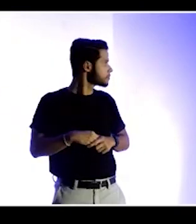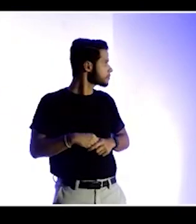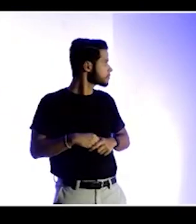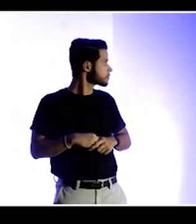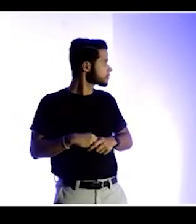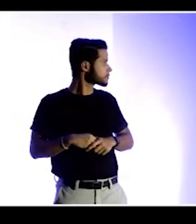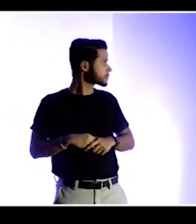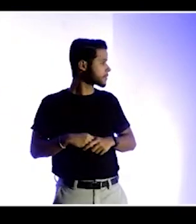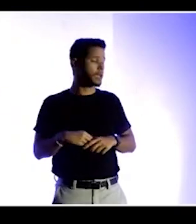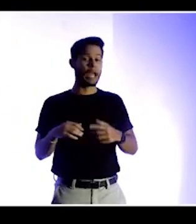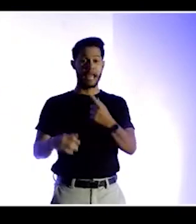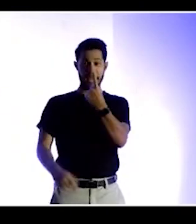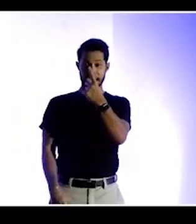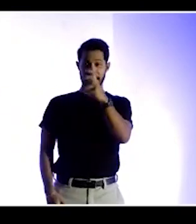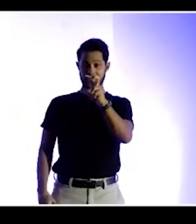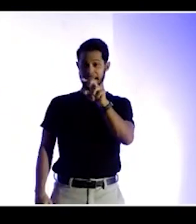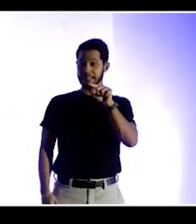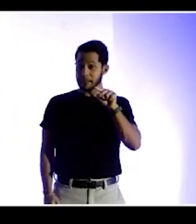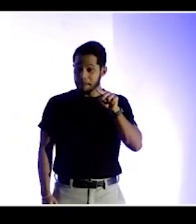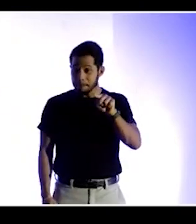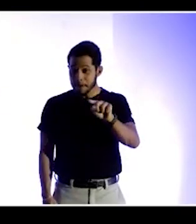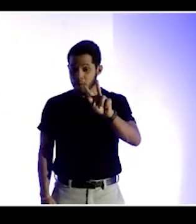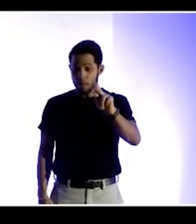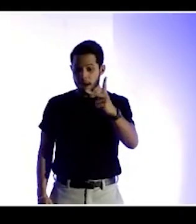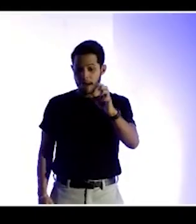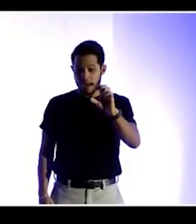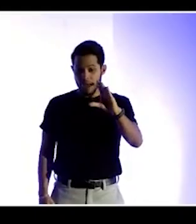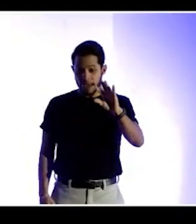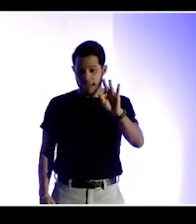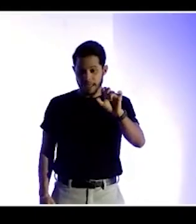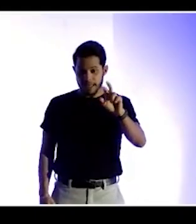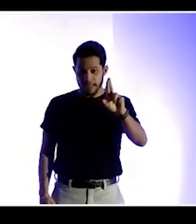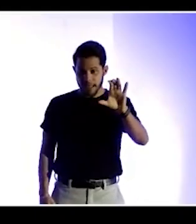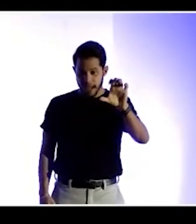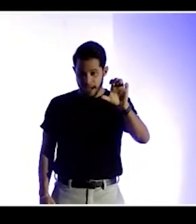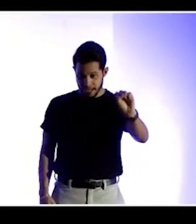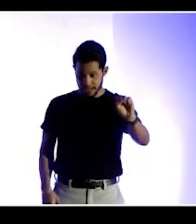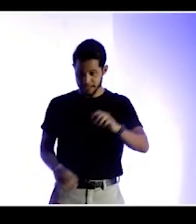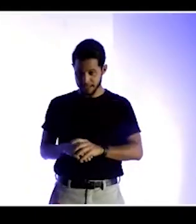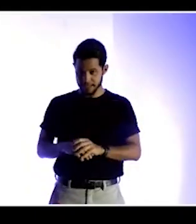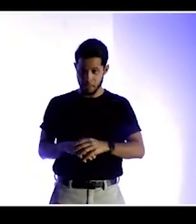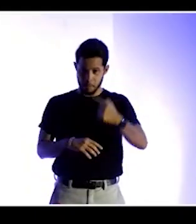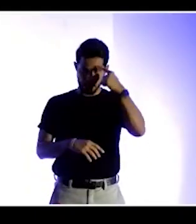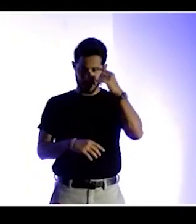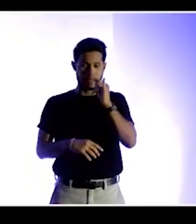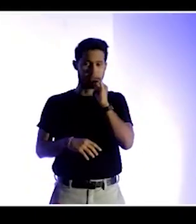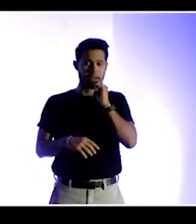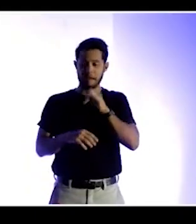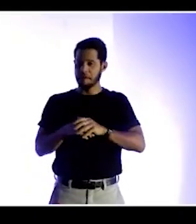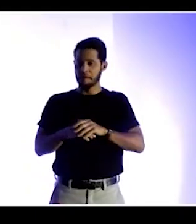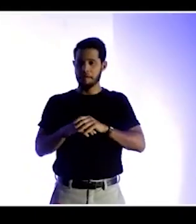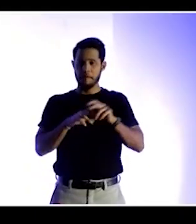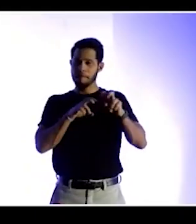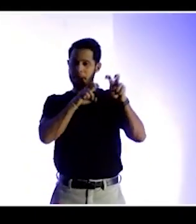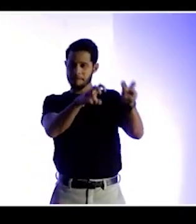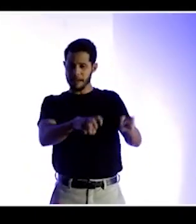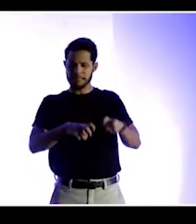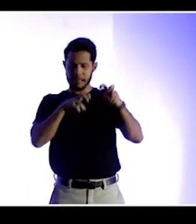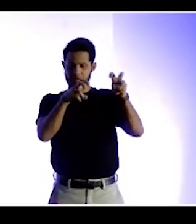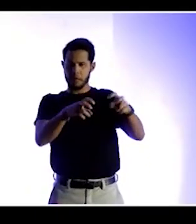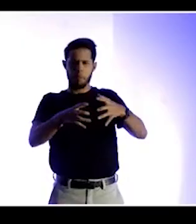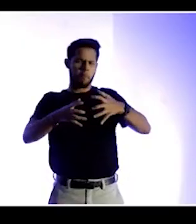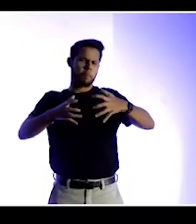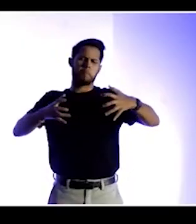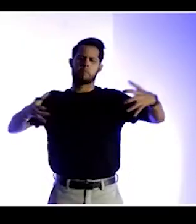mil hectares. 15 mil hectares é aqui no Brasil o tamanho de um latifúndio, de uma fazenda de grande porte. Aqui no Brasil a gente já